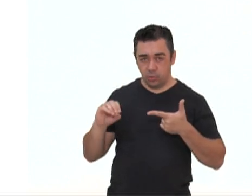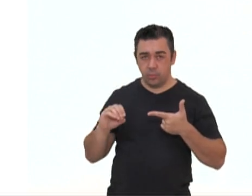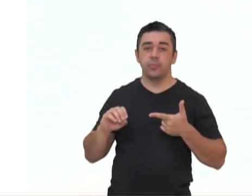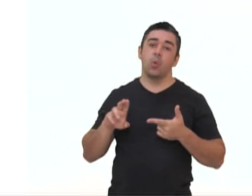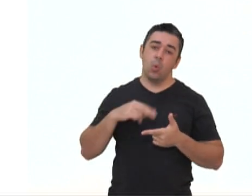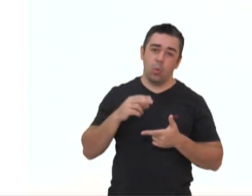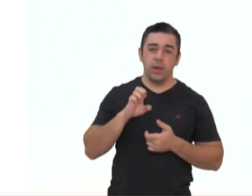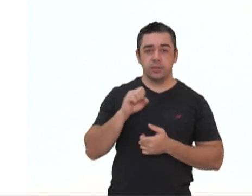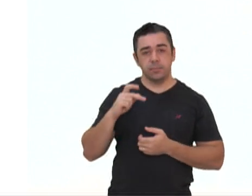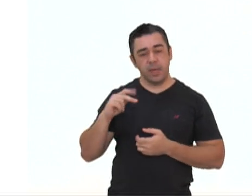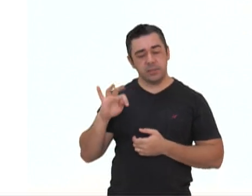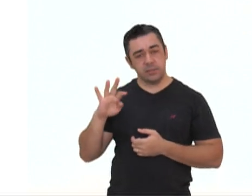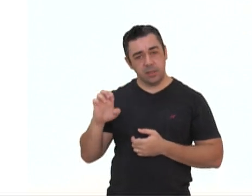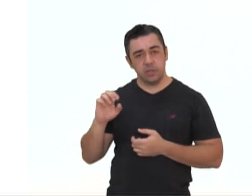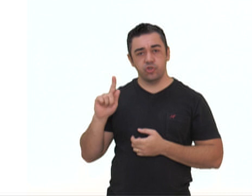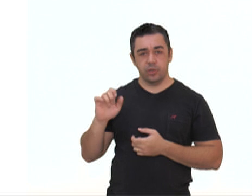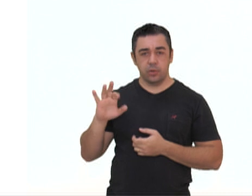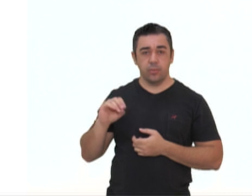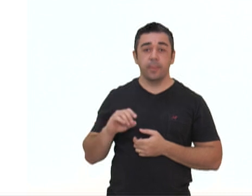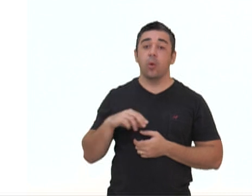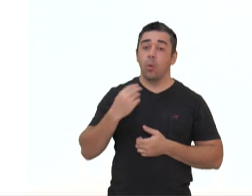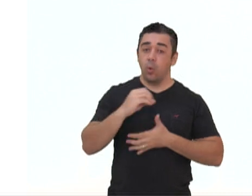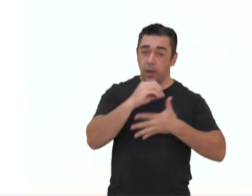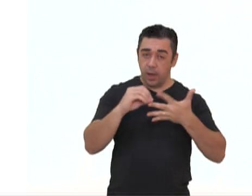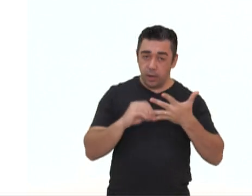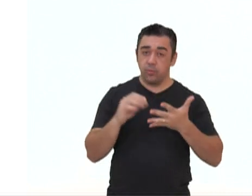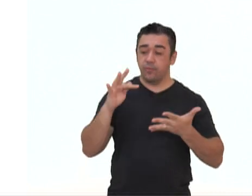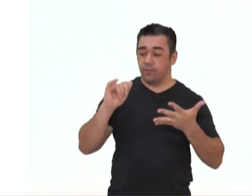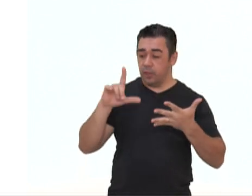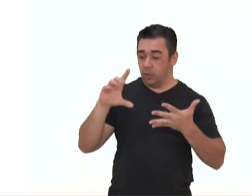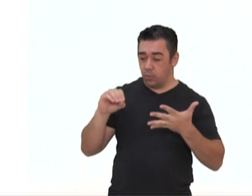e gênero ou D, reino, filo e classe?